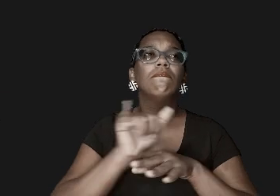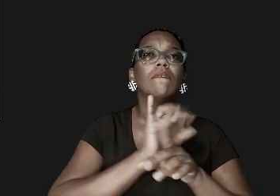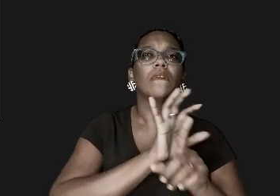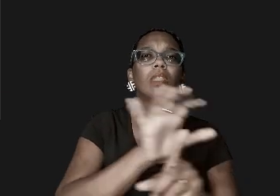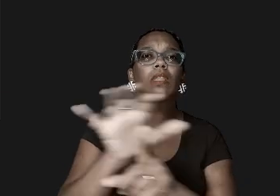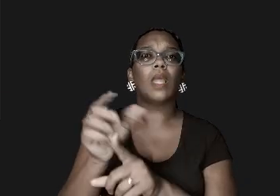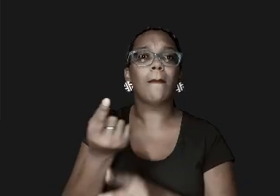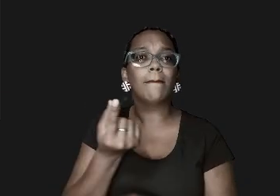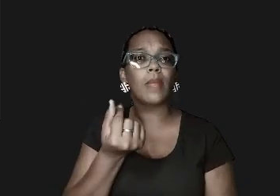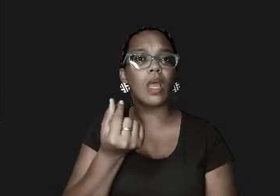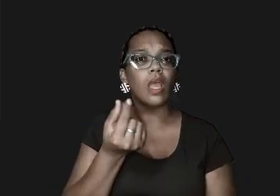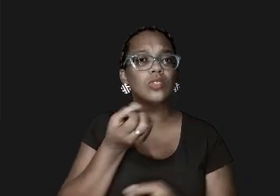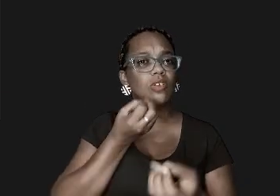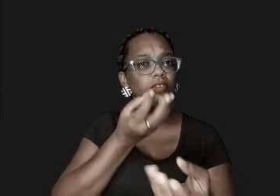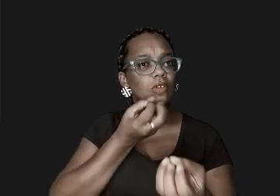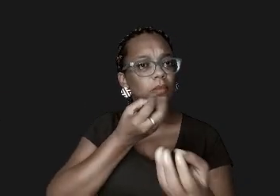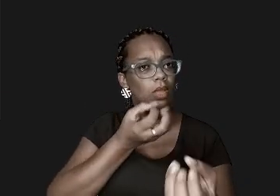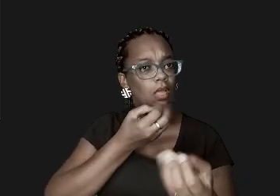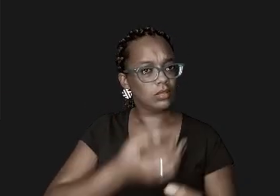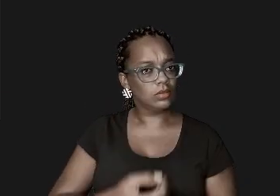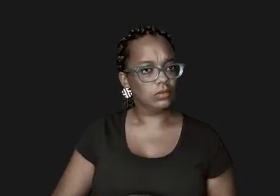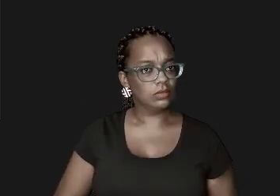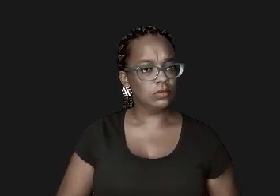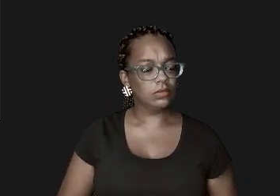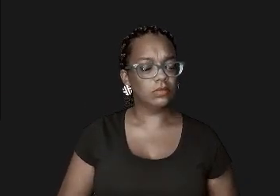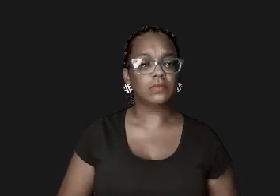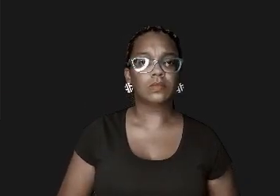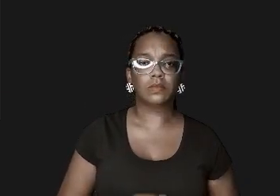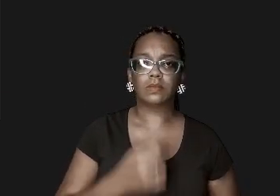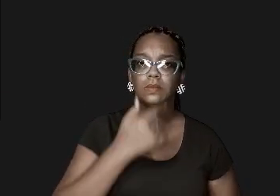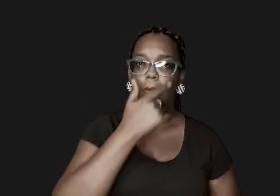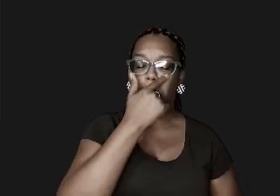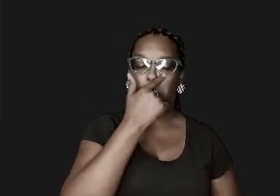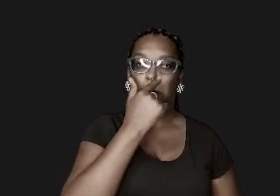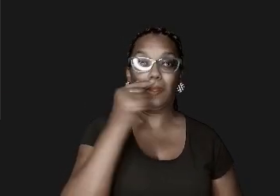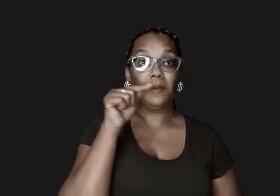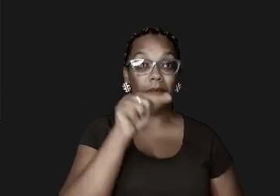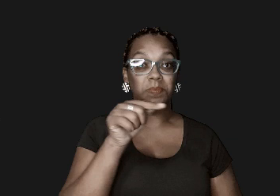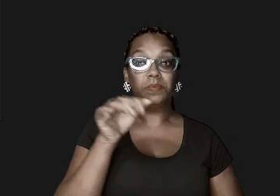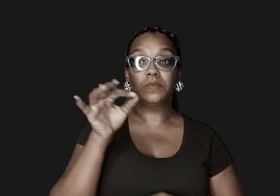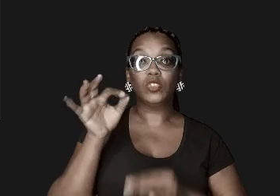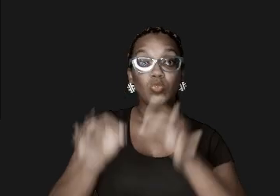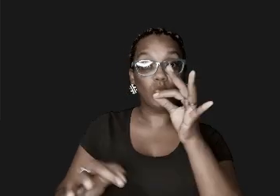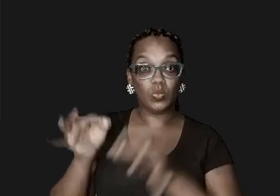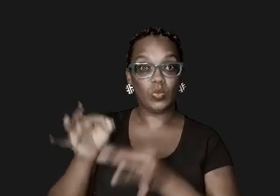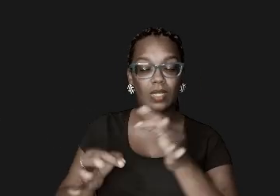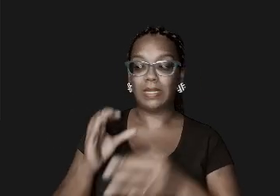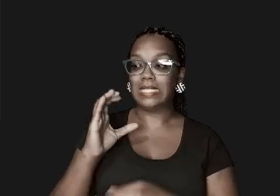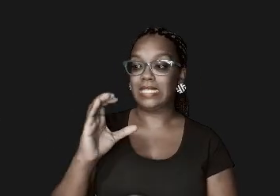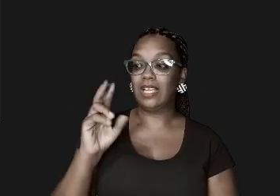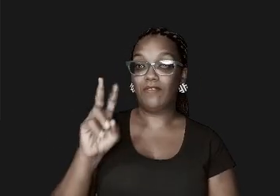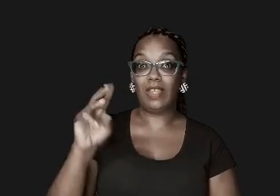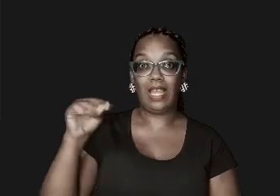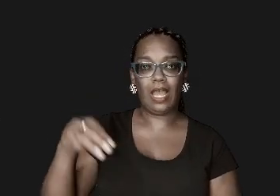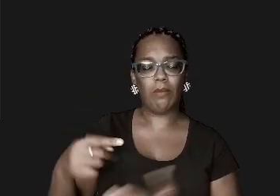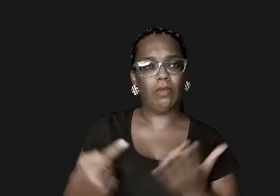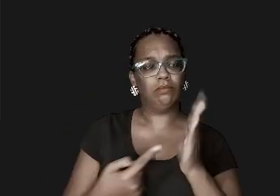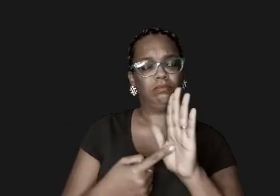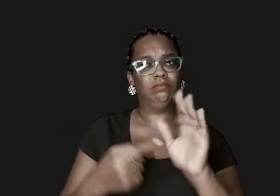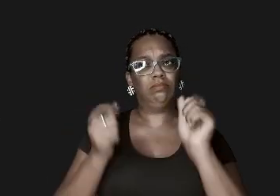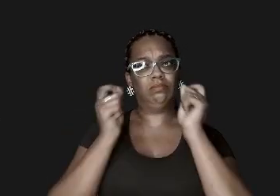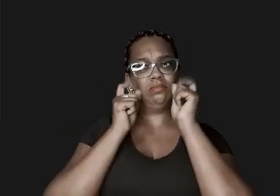de mundo digital na manipulação de informações uma espécie de manipulação de preços informacional